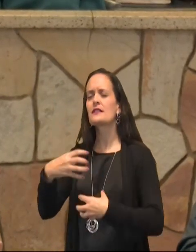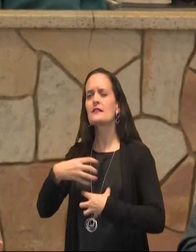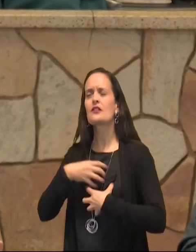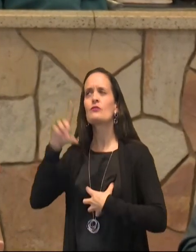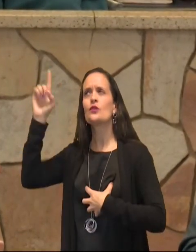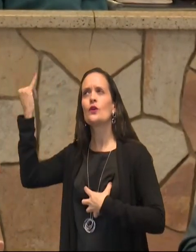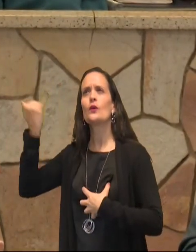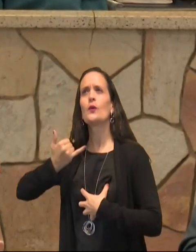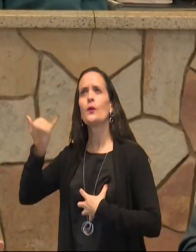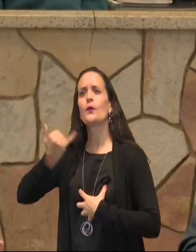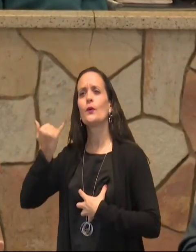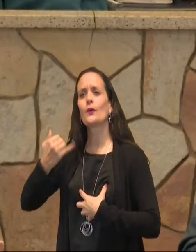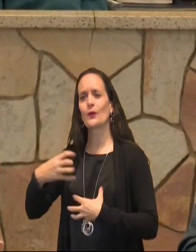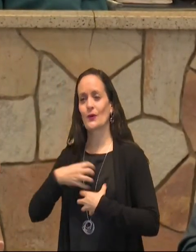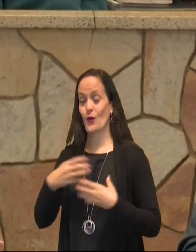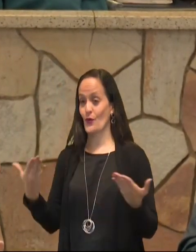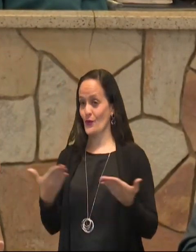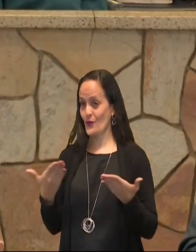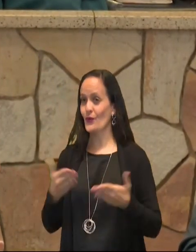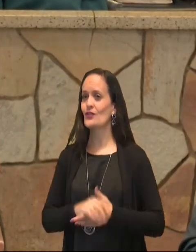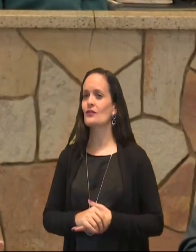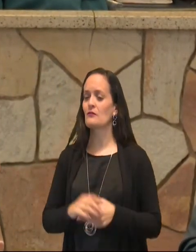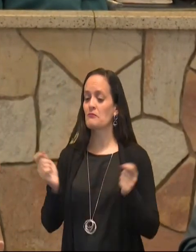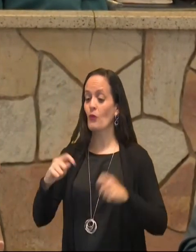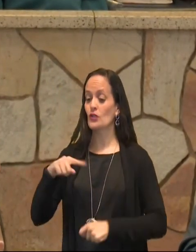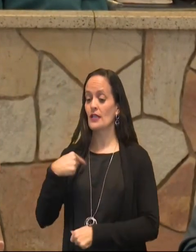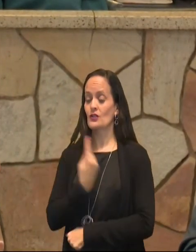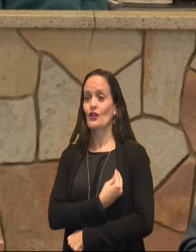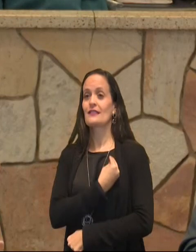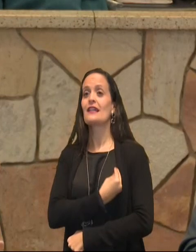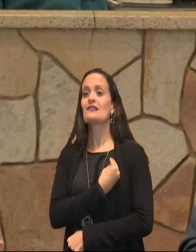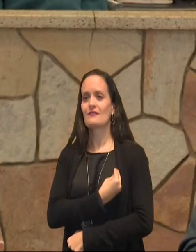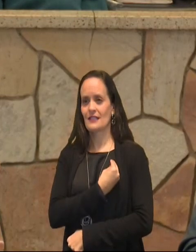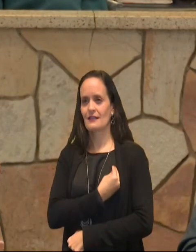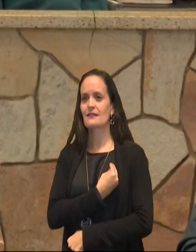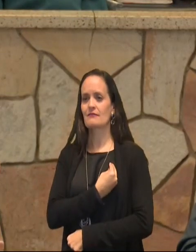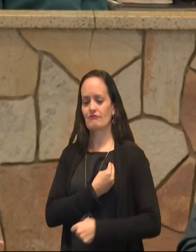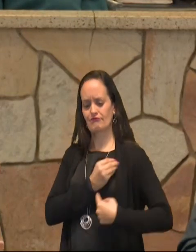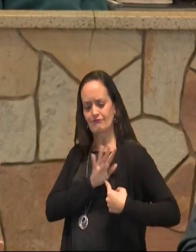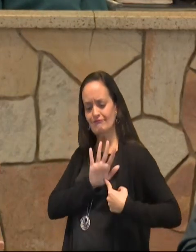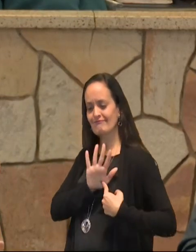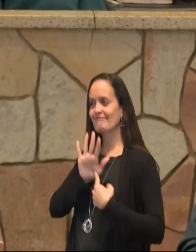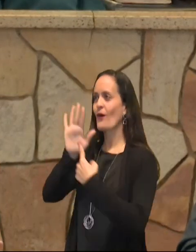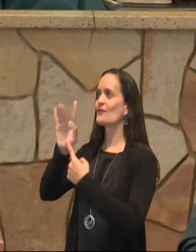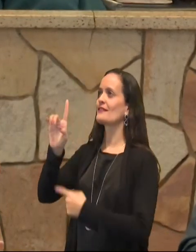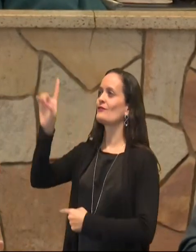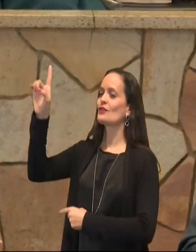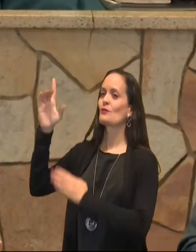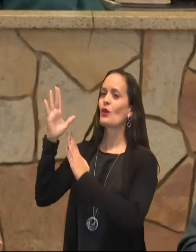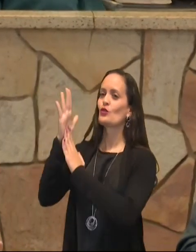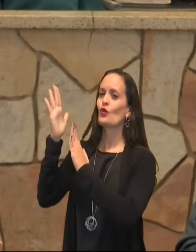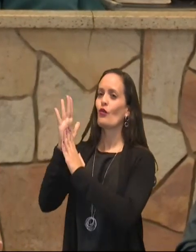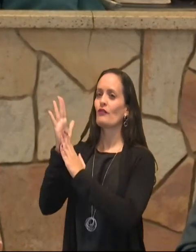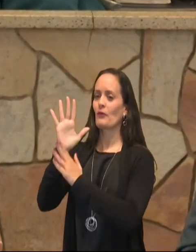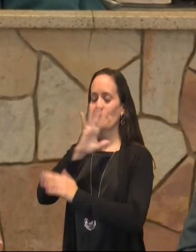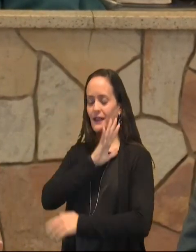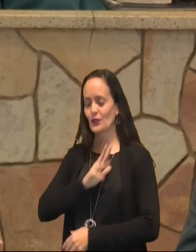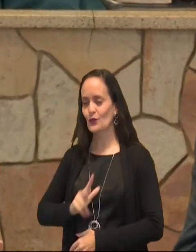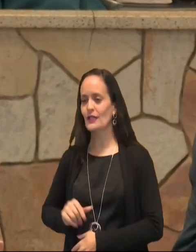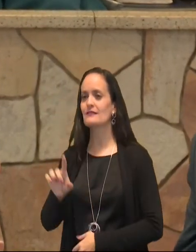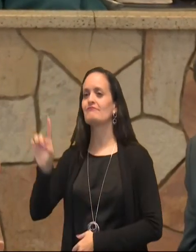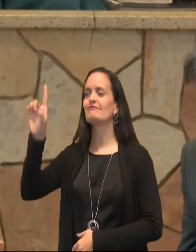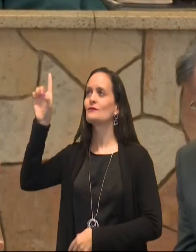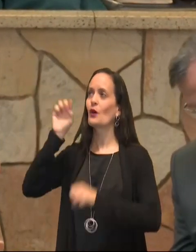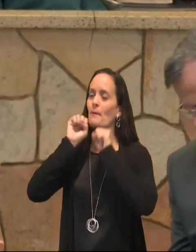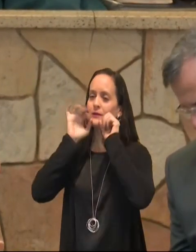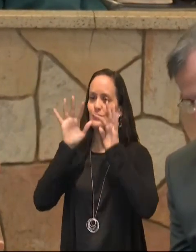vai acontecer neste lugar, que as nossas vidas mais uma vez sejam apresentadas ao Senhor para o louvor e para a adoração. Que Ele nos